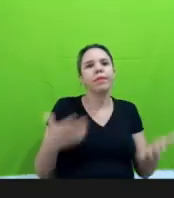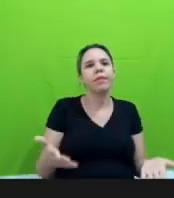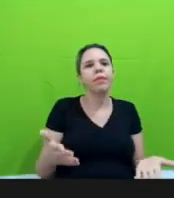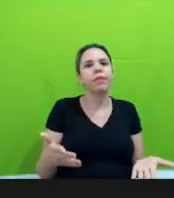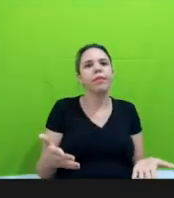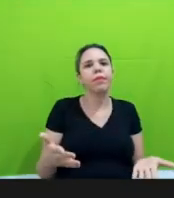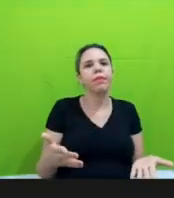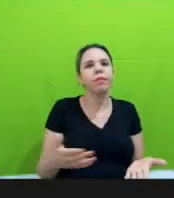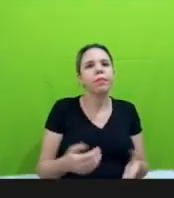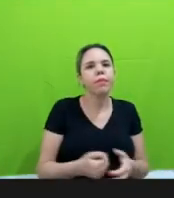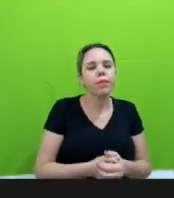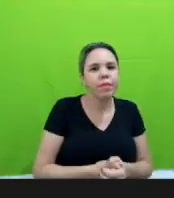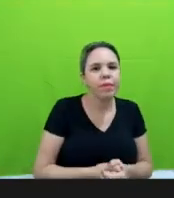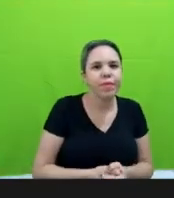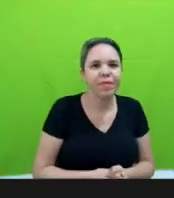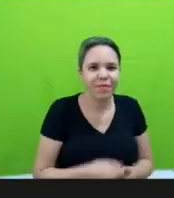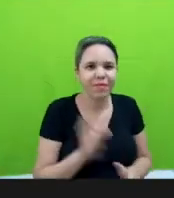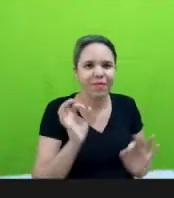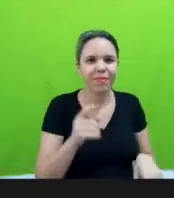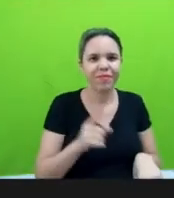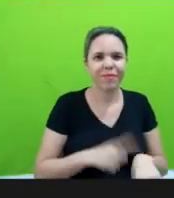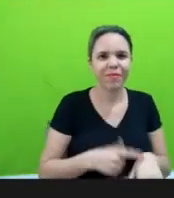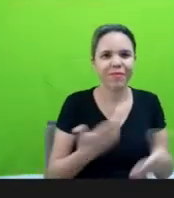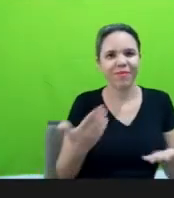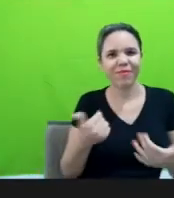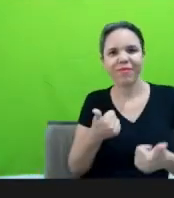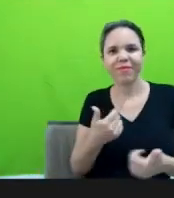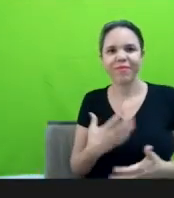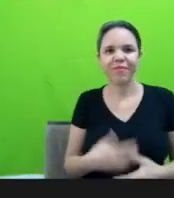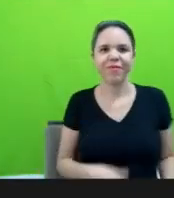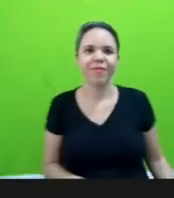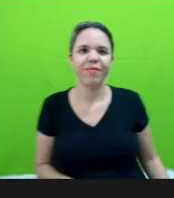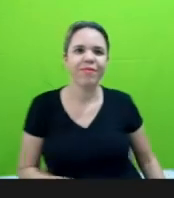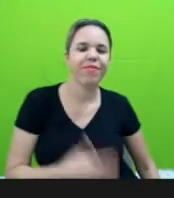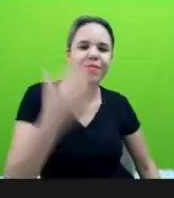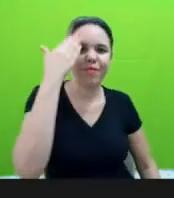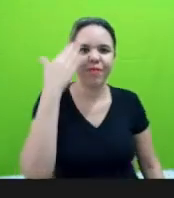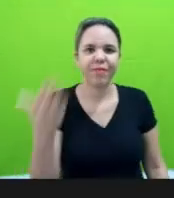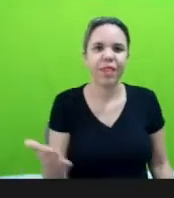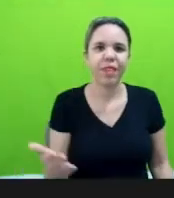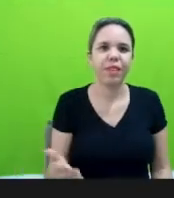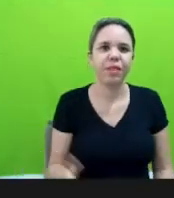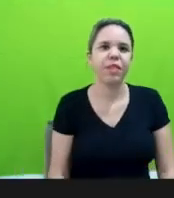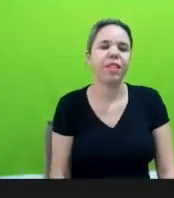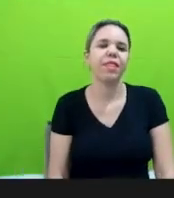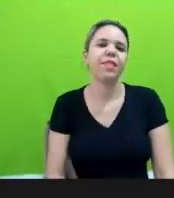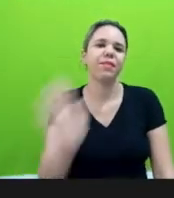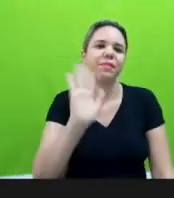Vai dar boa, uma hora dá boa, tá bom? Obrigada, pessoal. Até a próxima.